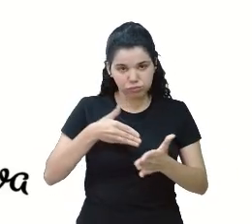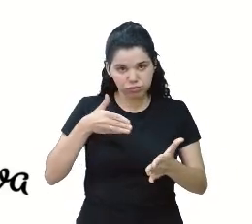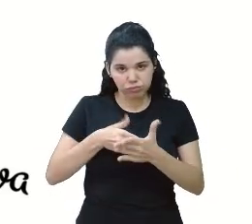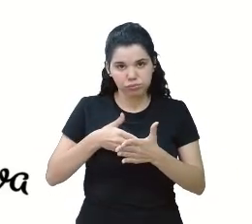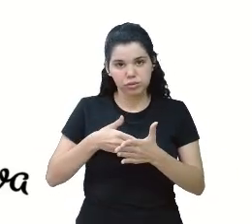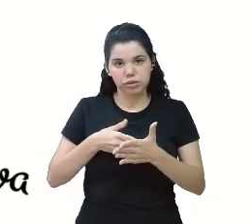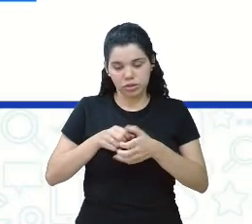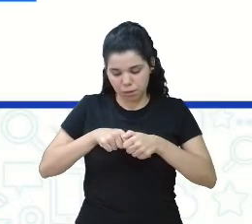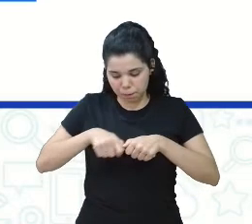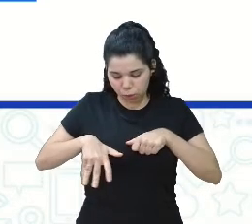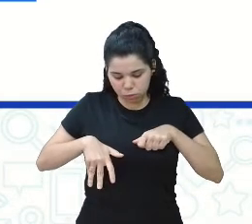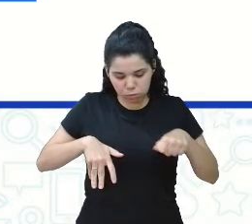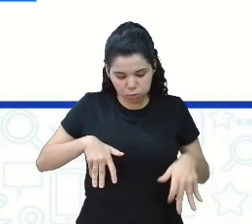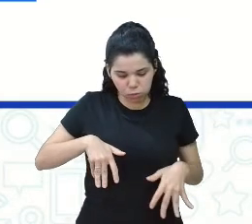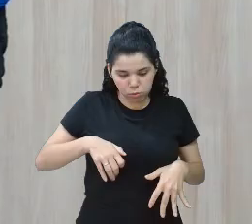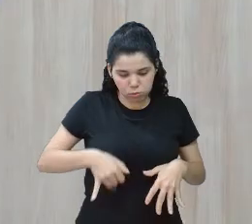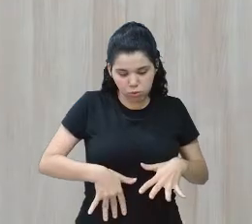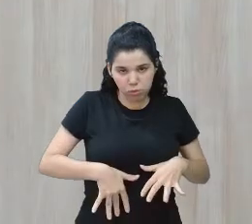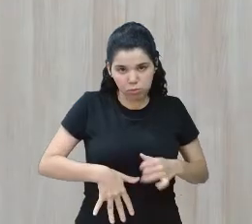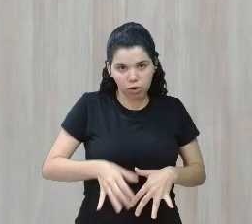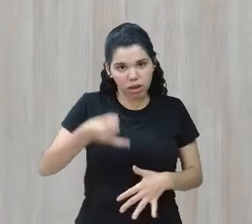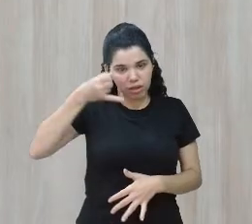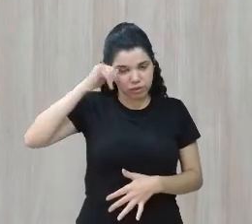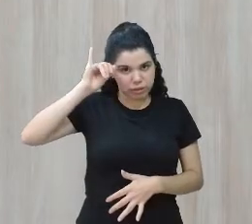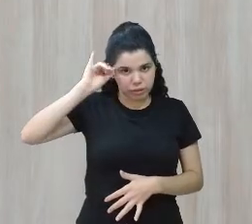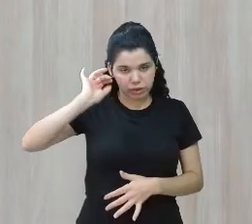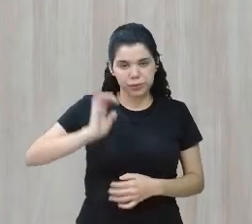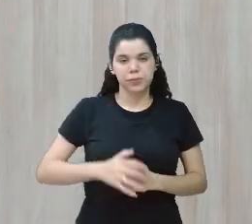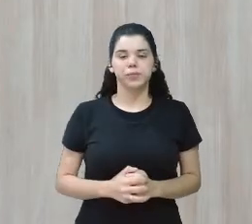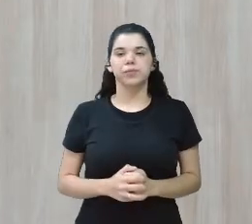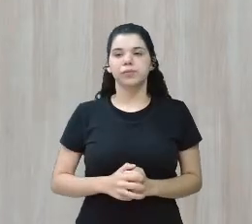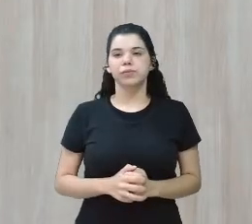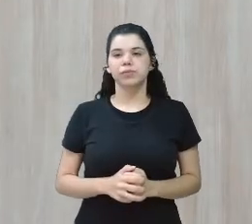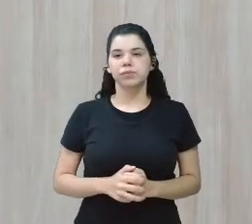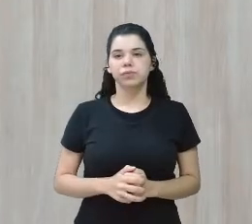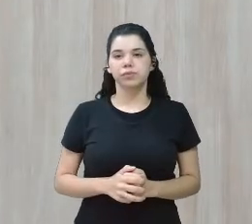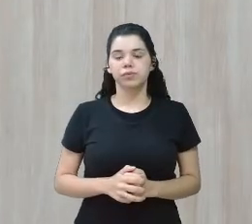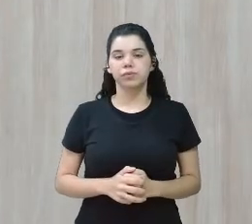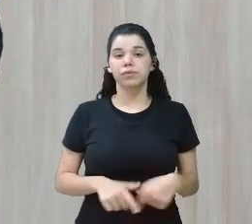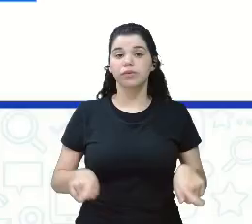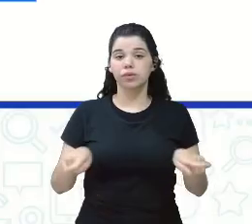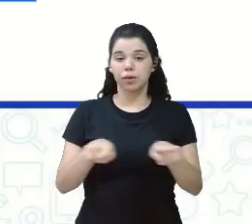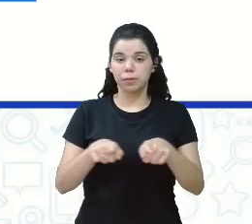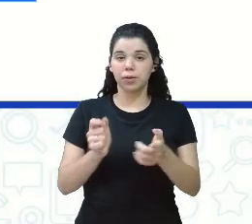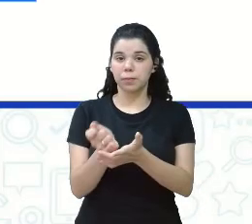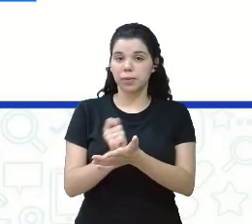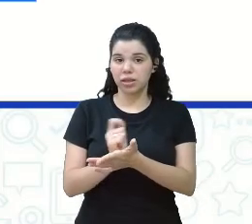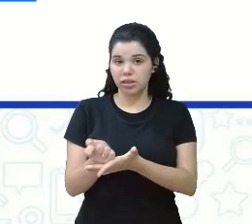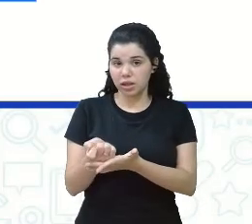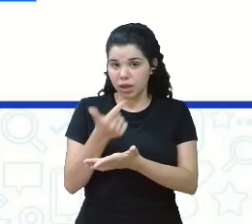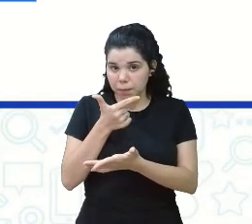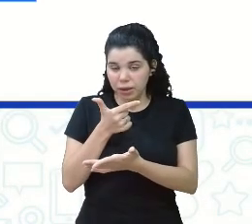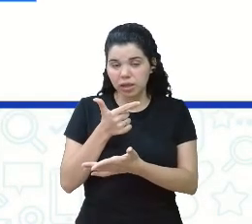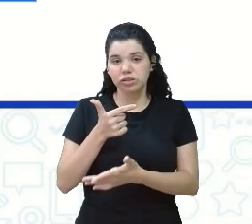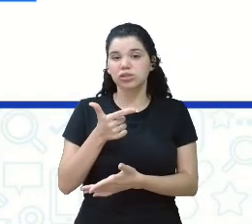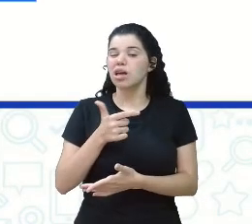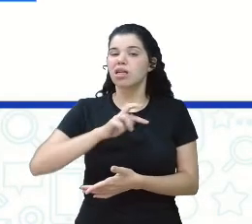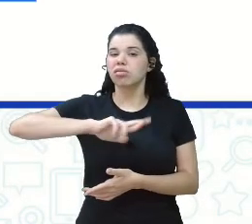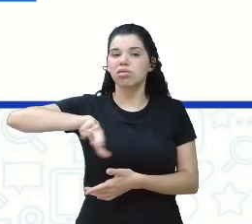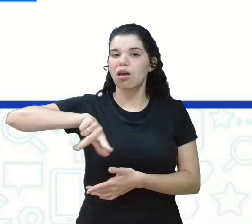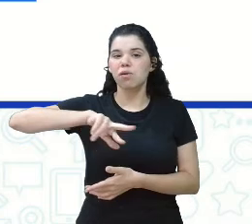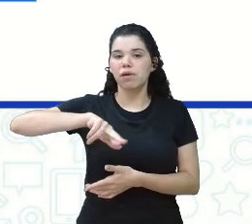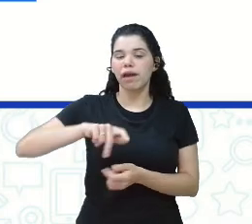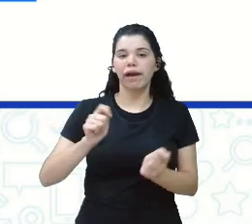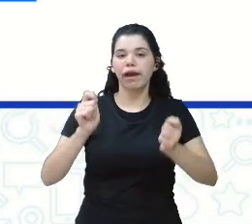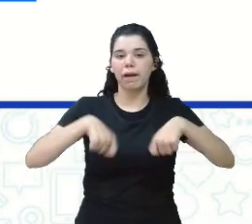se multiplique de maneira exagerada. E aqui nós temos que esse medicamento, eles não são capazes, entanto,